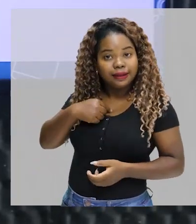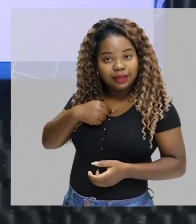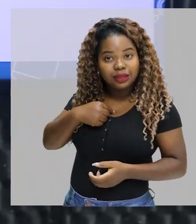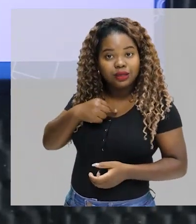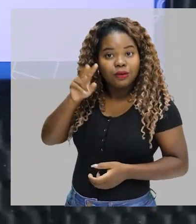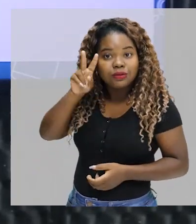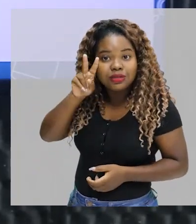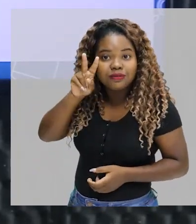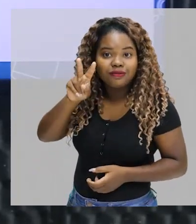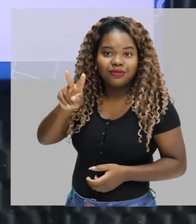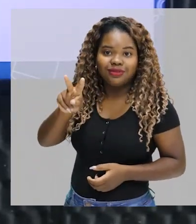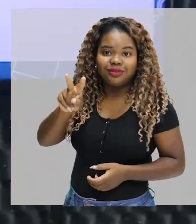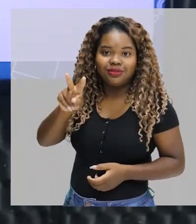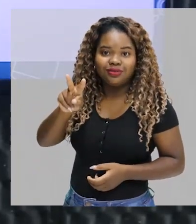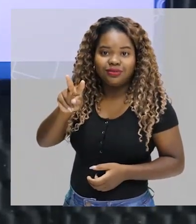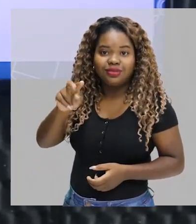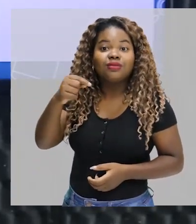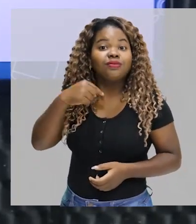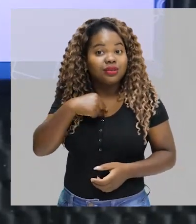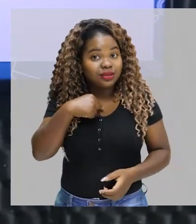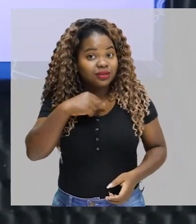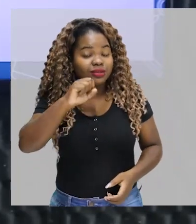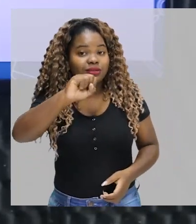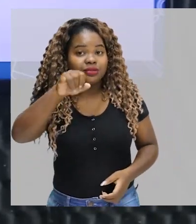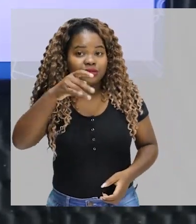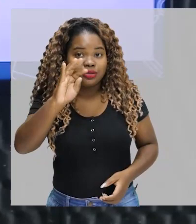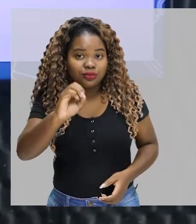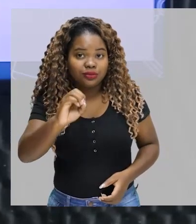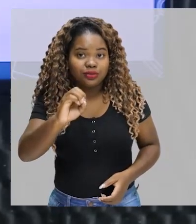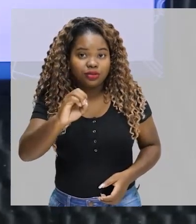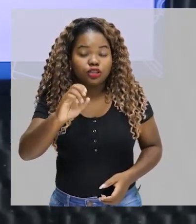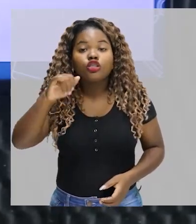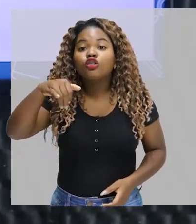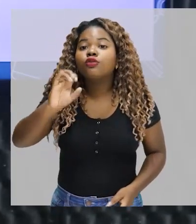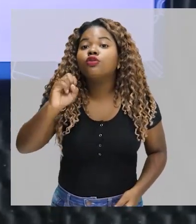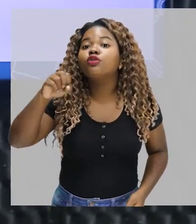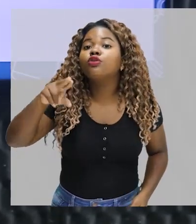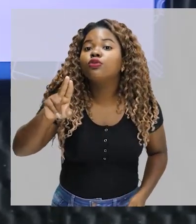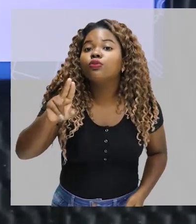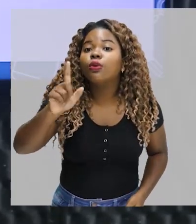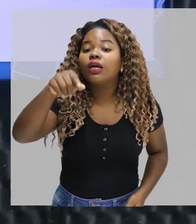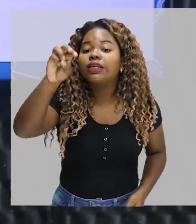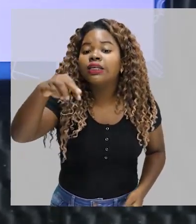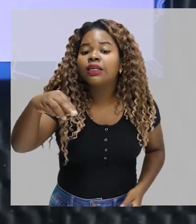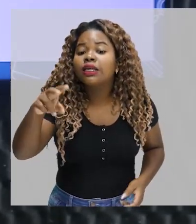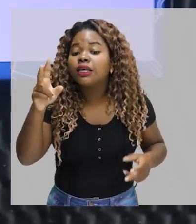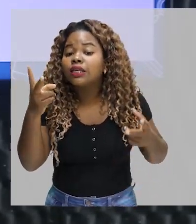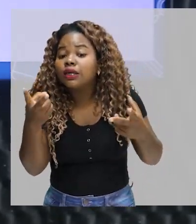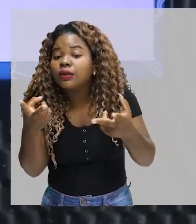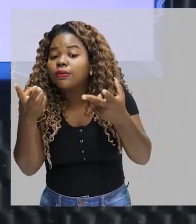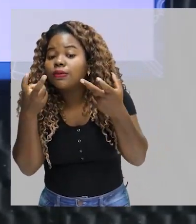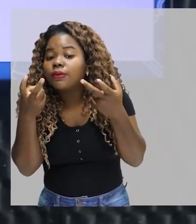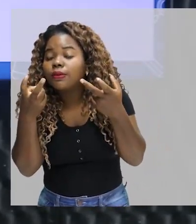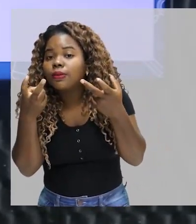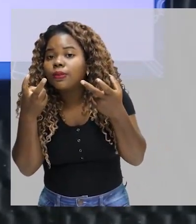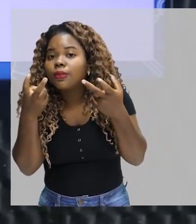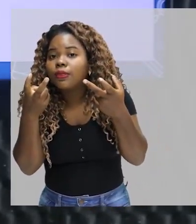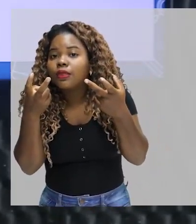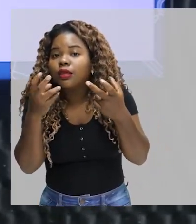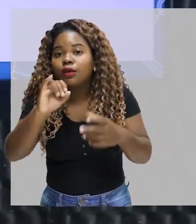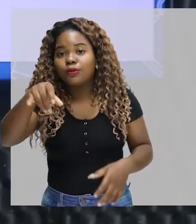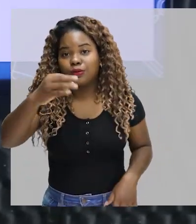que vejo você. Então, eu é o sujeito. You é quem eu vejo, é o objeto